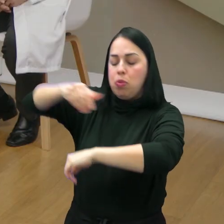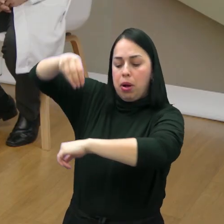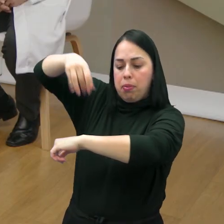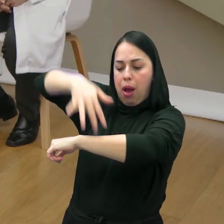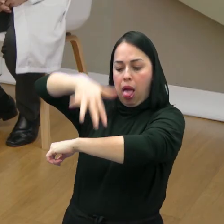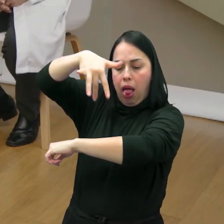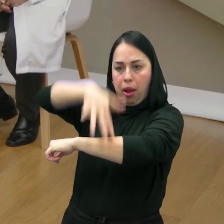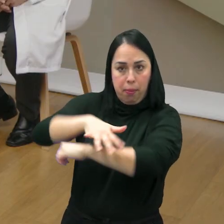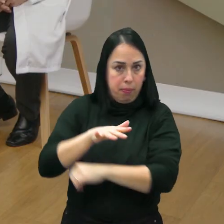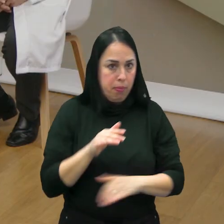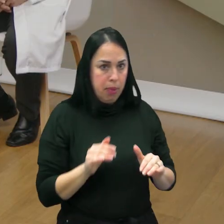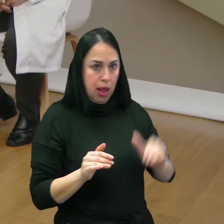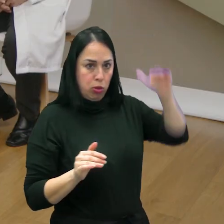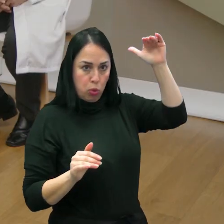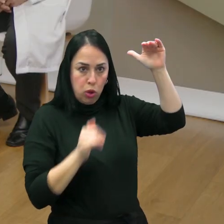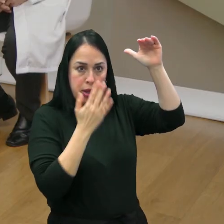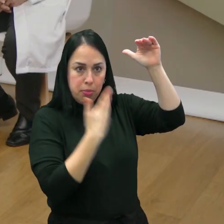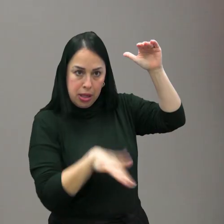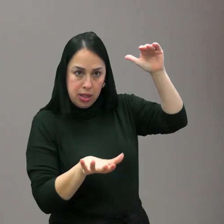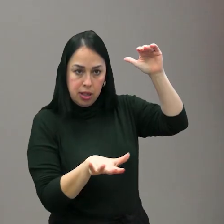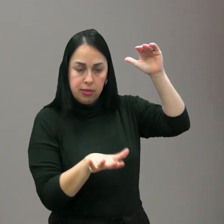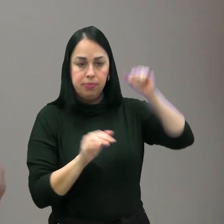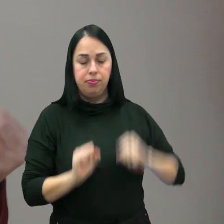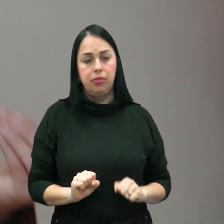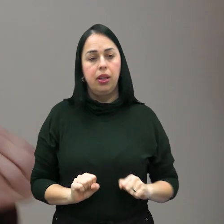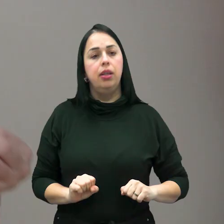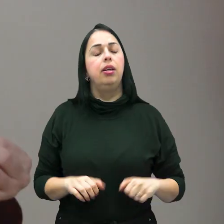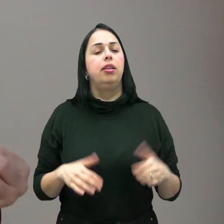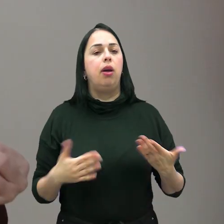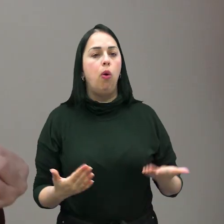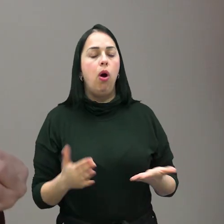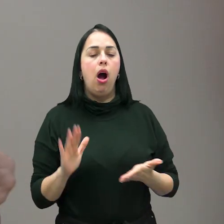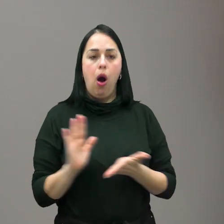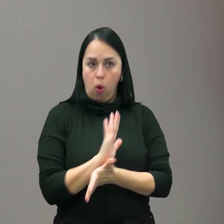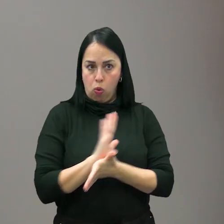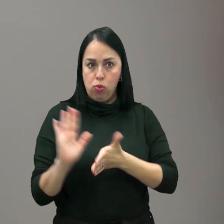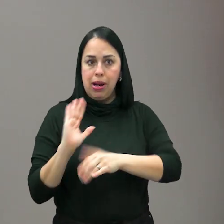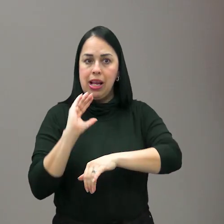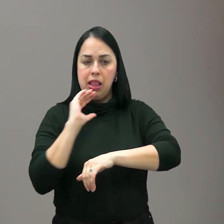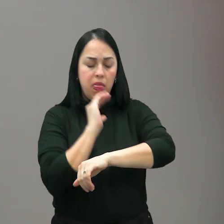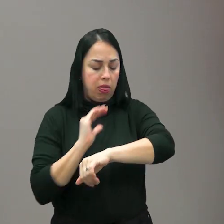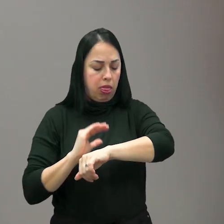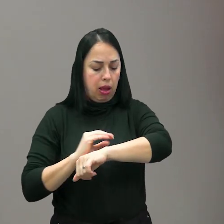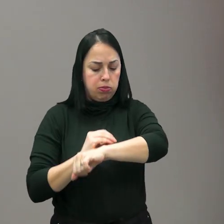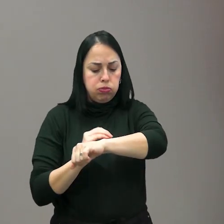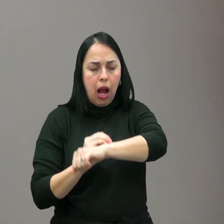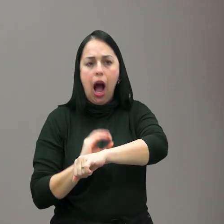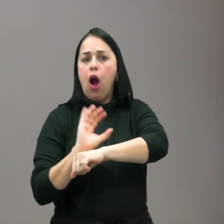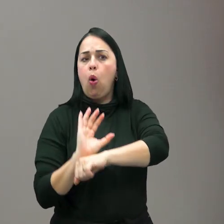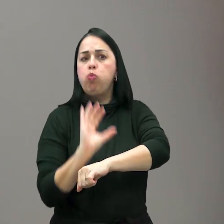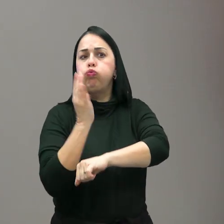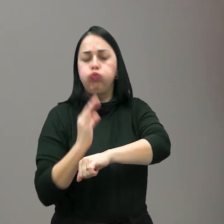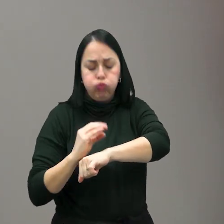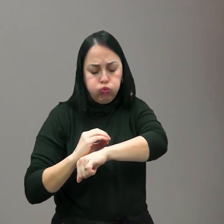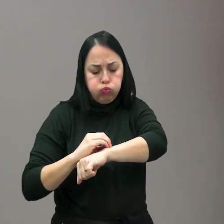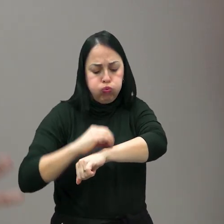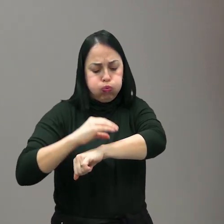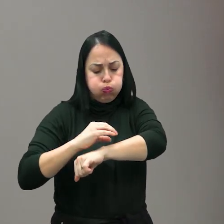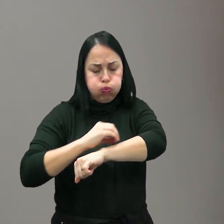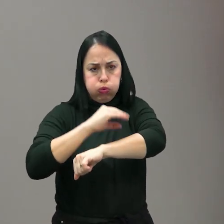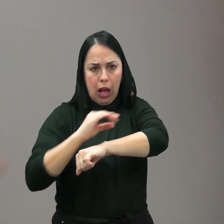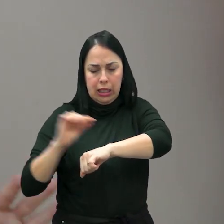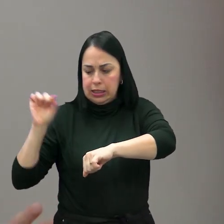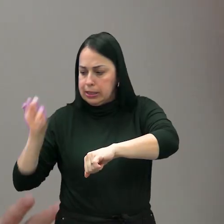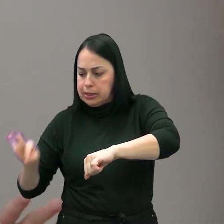adultos e crianças também, né? Sim. Bolhas, né? Algumas queimaduras acabam gerando bolhas,